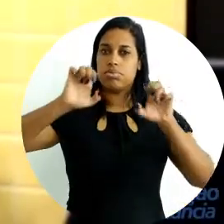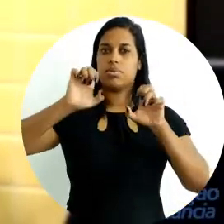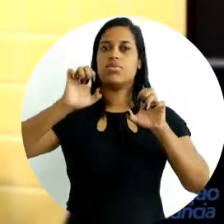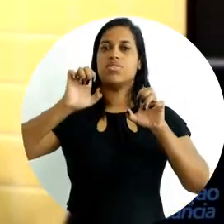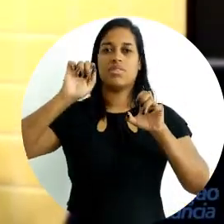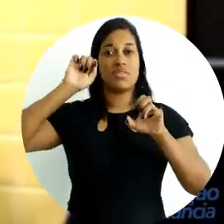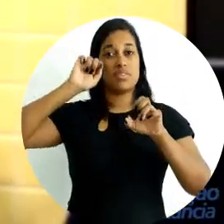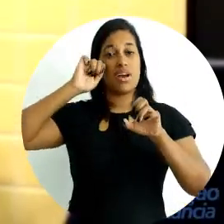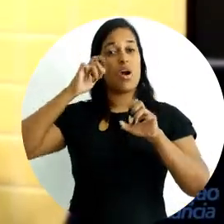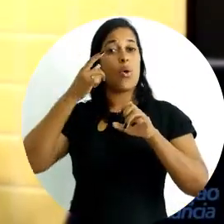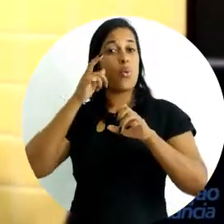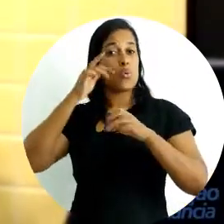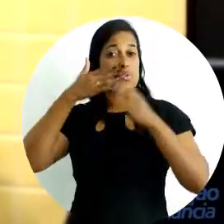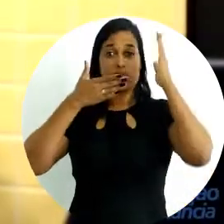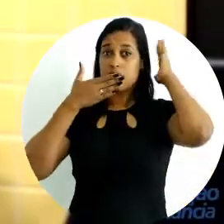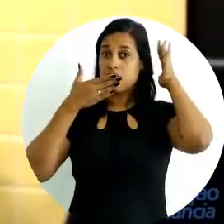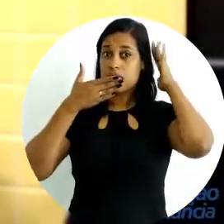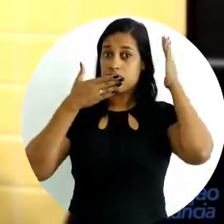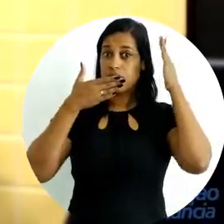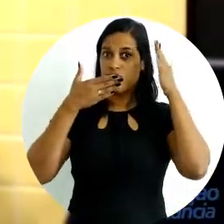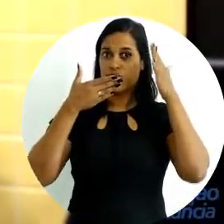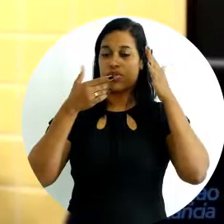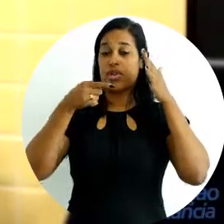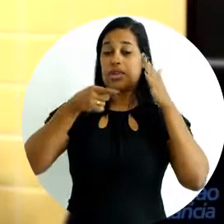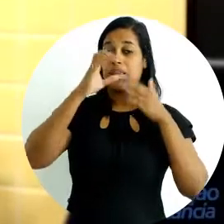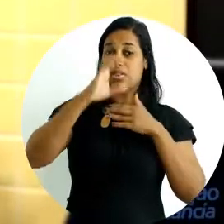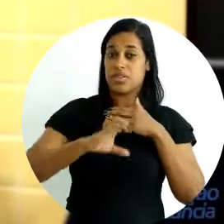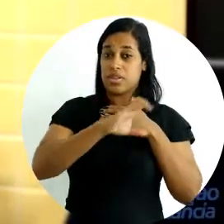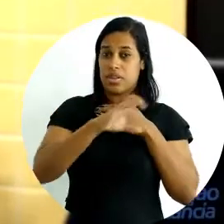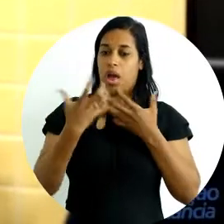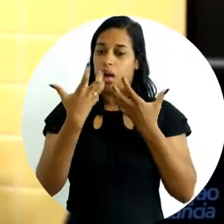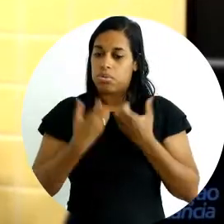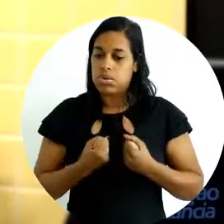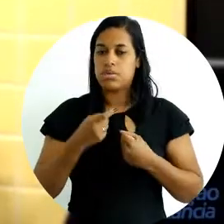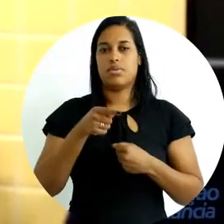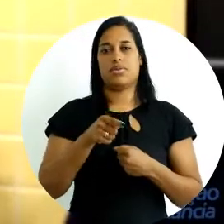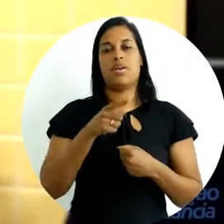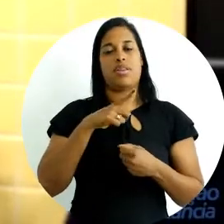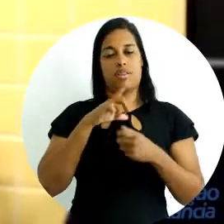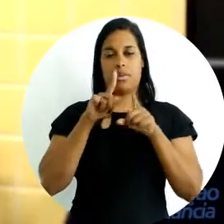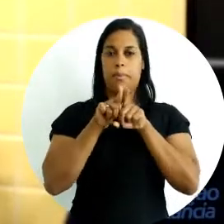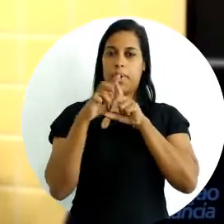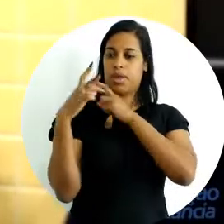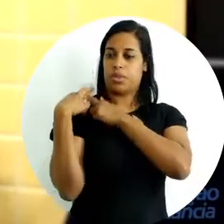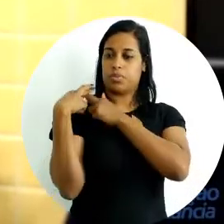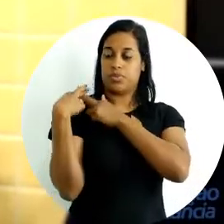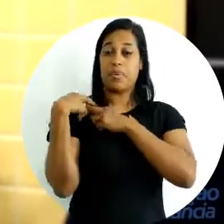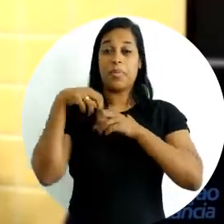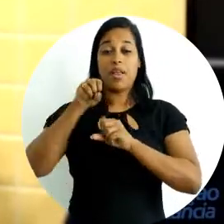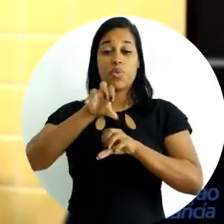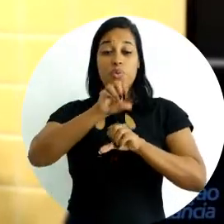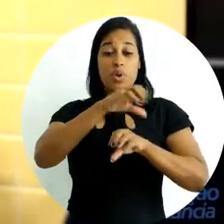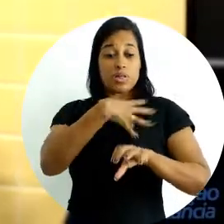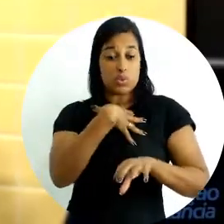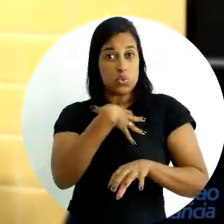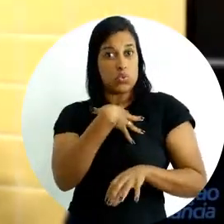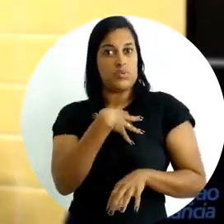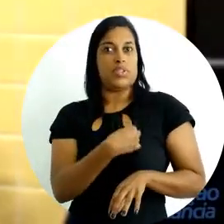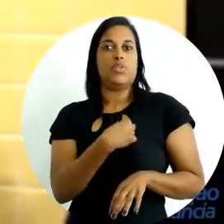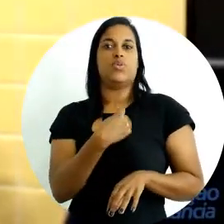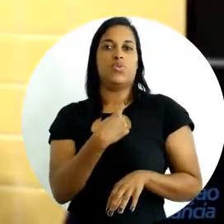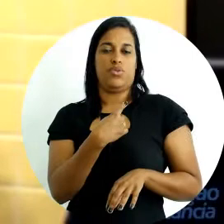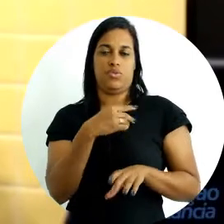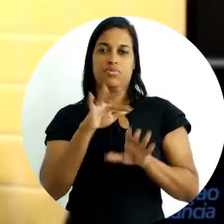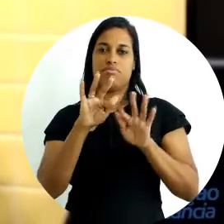os nativos e convertê-los à fé católica. Mas não só isso, eles também eram responsáveis pela educação dos filhos